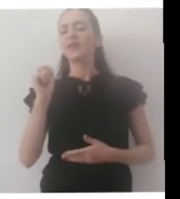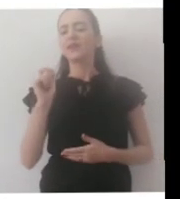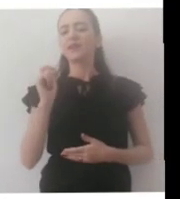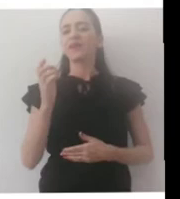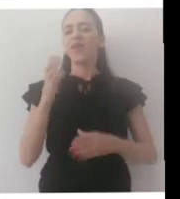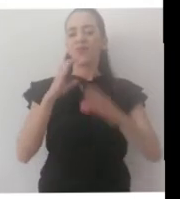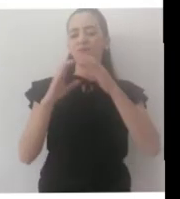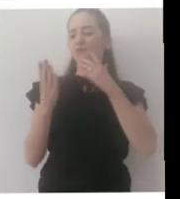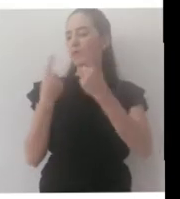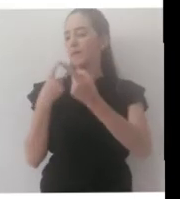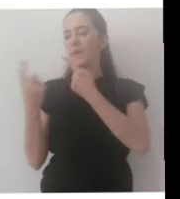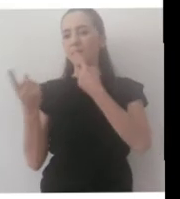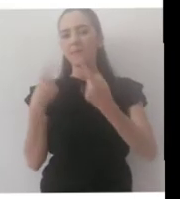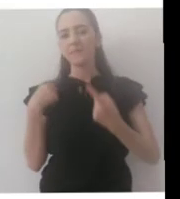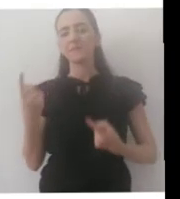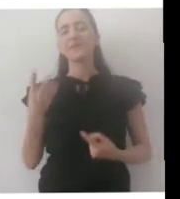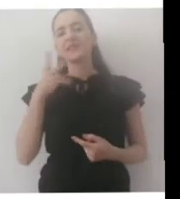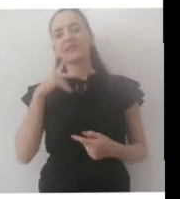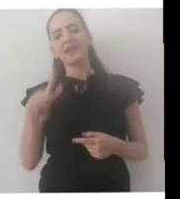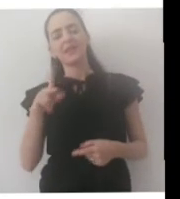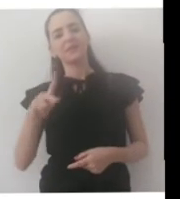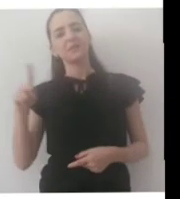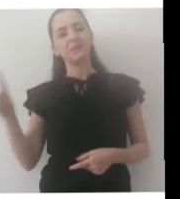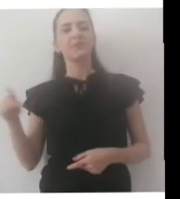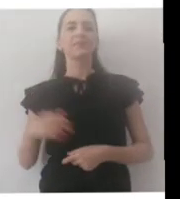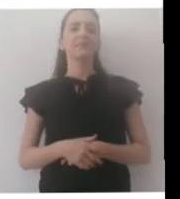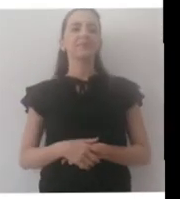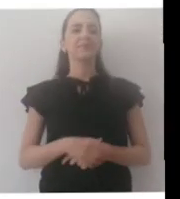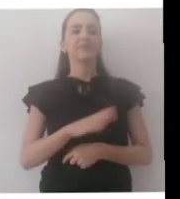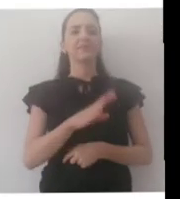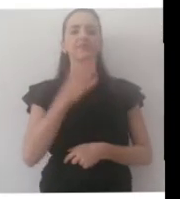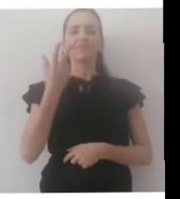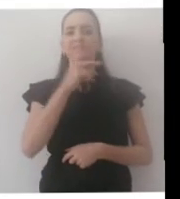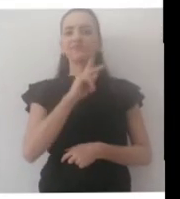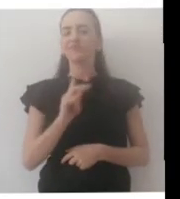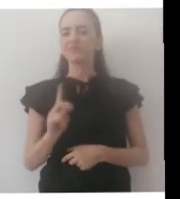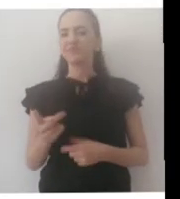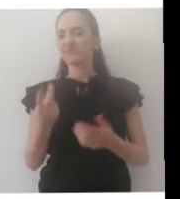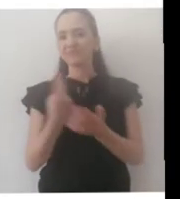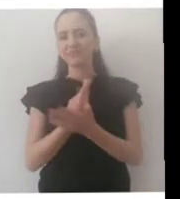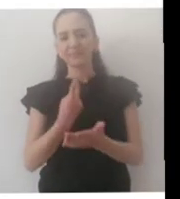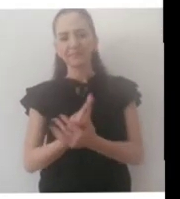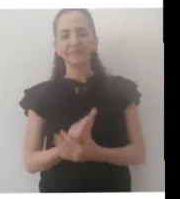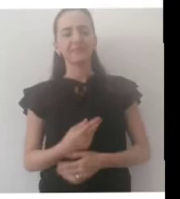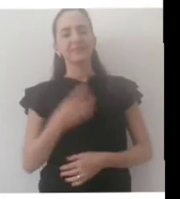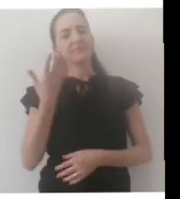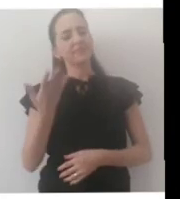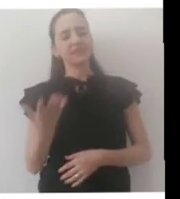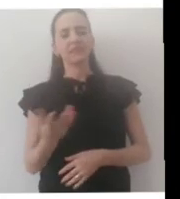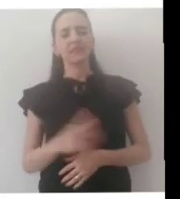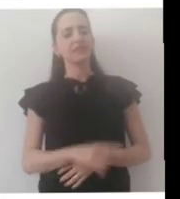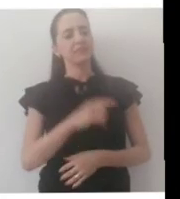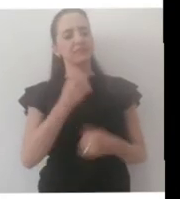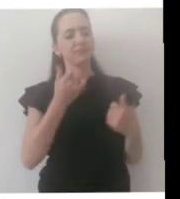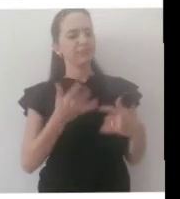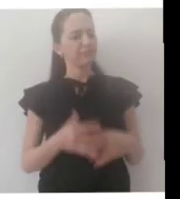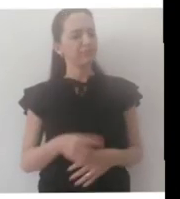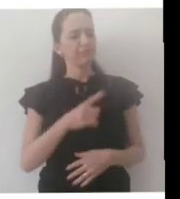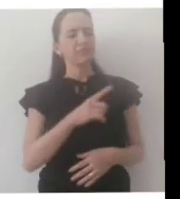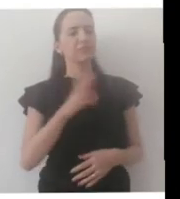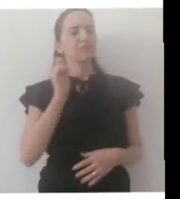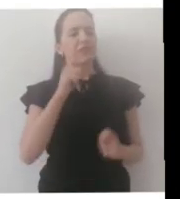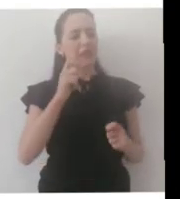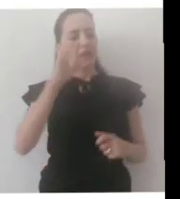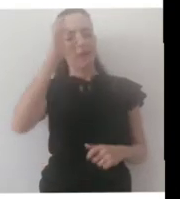outra aula. O falar, a importância de reconhecer o erro como um momento positivo, é um momento da criança, quando a criança erra,